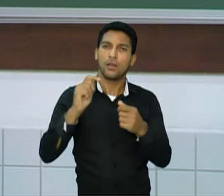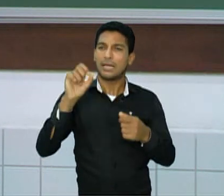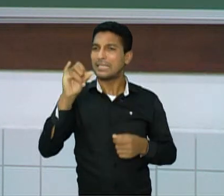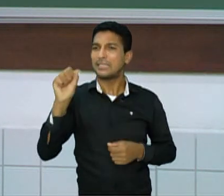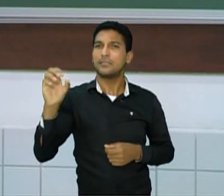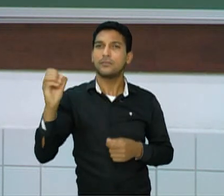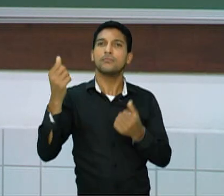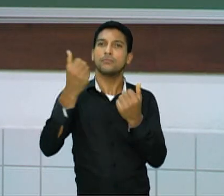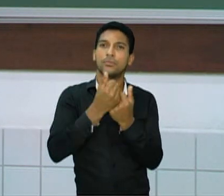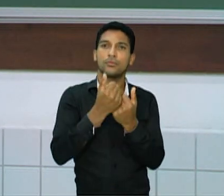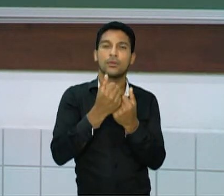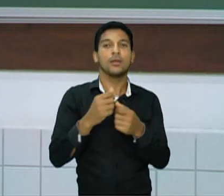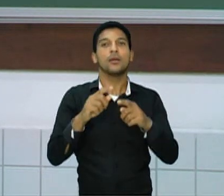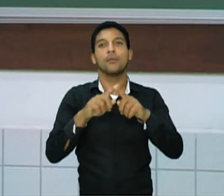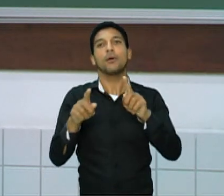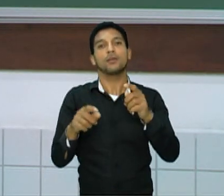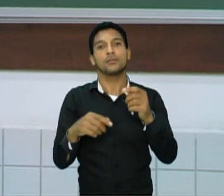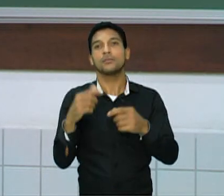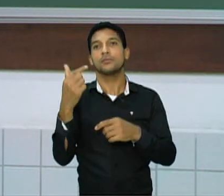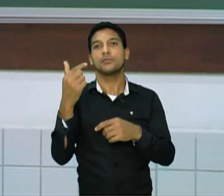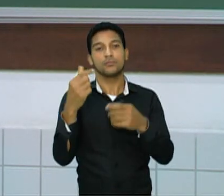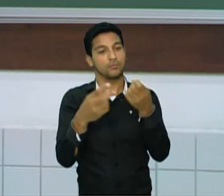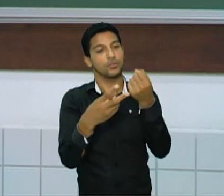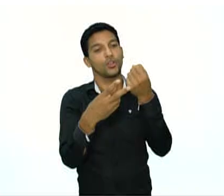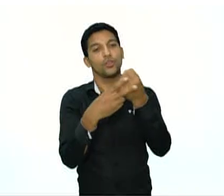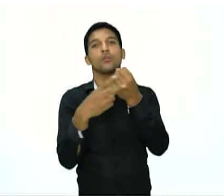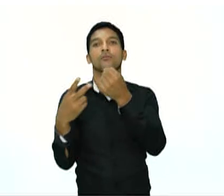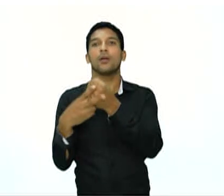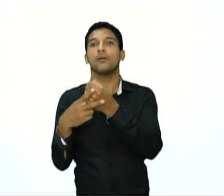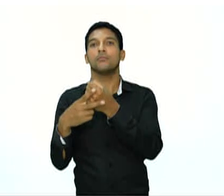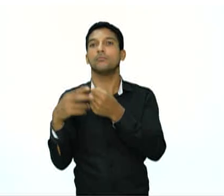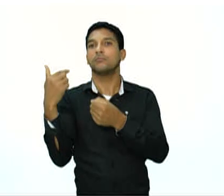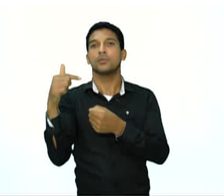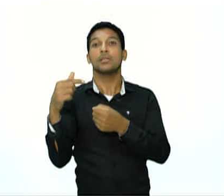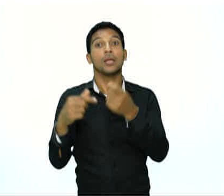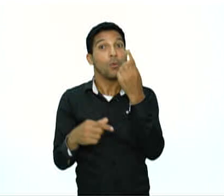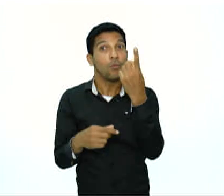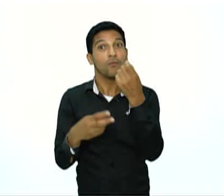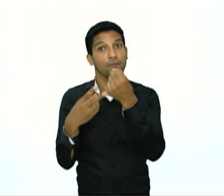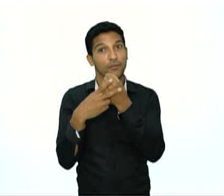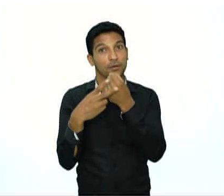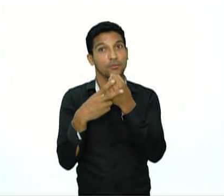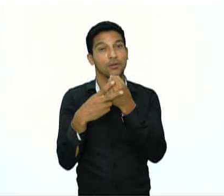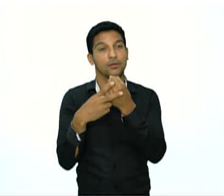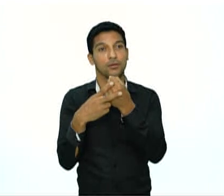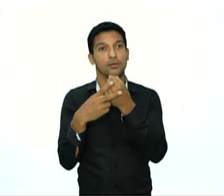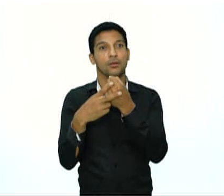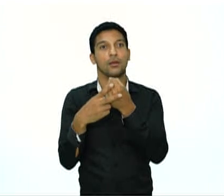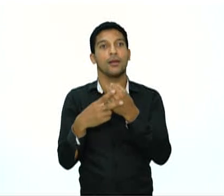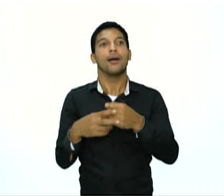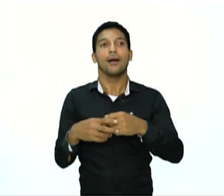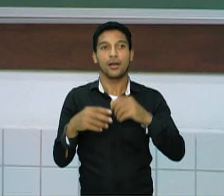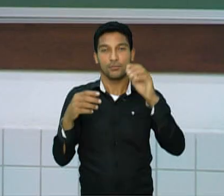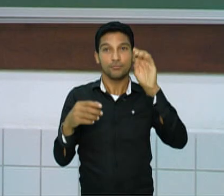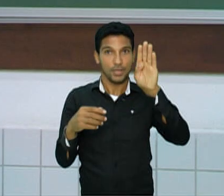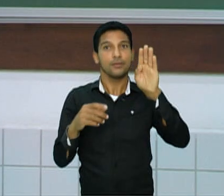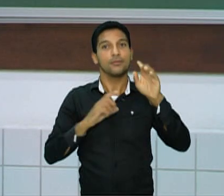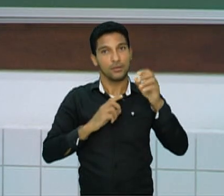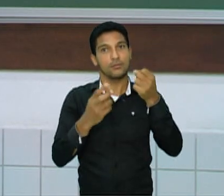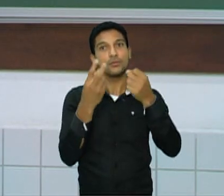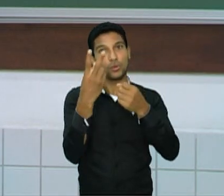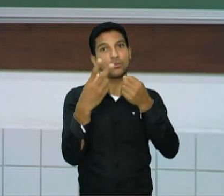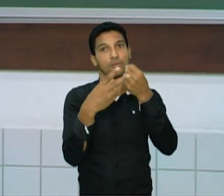subordinada. Não tem dois verbos, só tem um. Olha lá. A notícia simplesmente confirma. Viram? Então, só